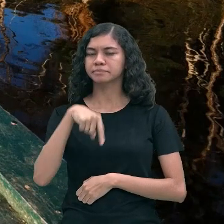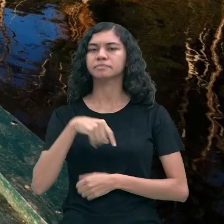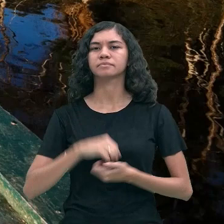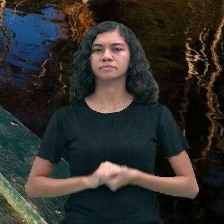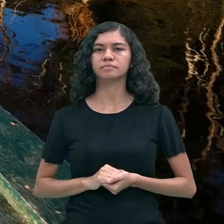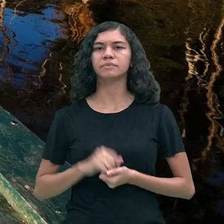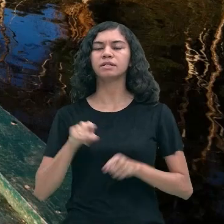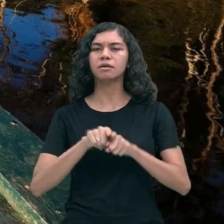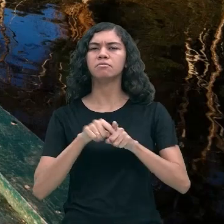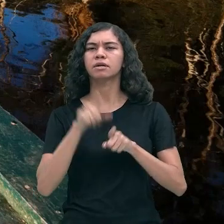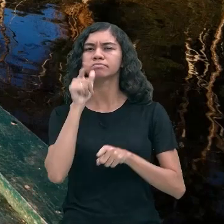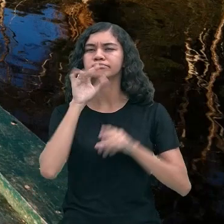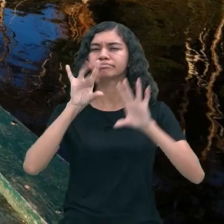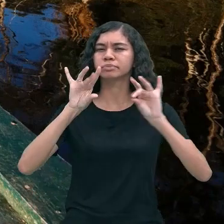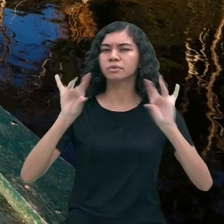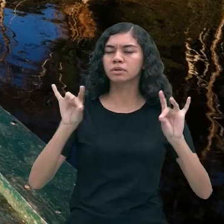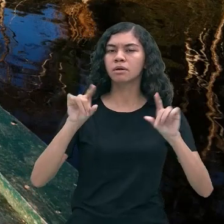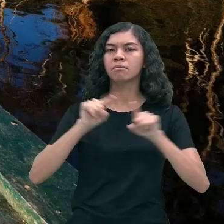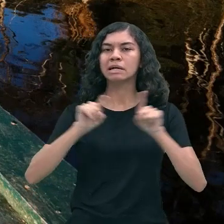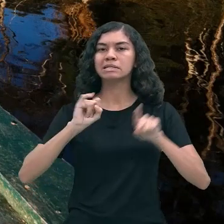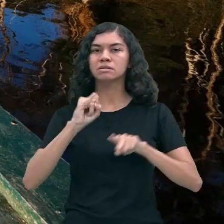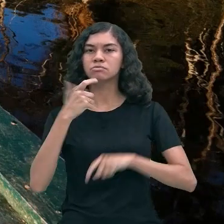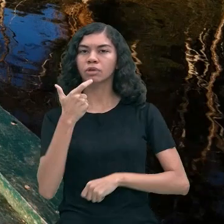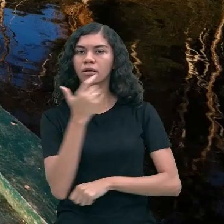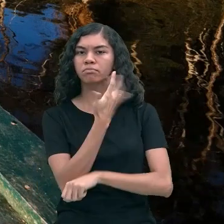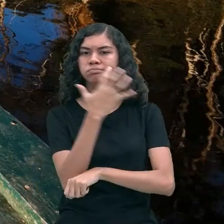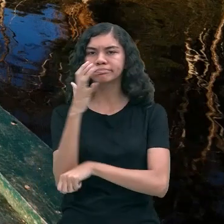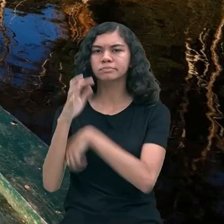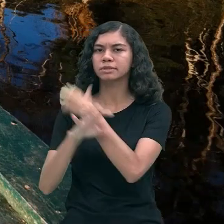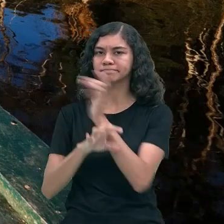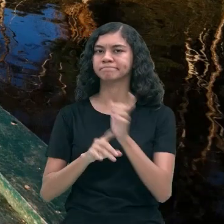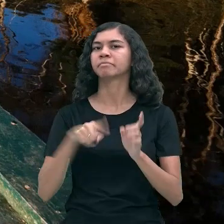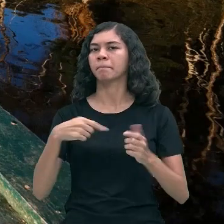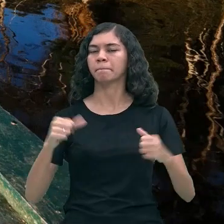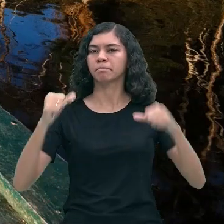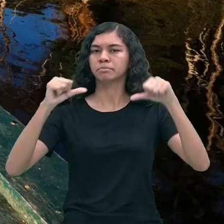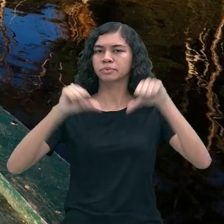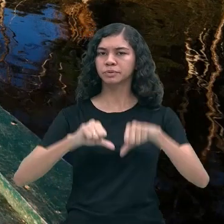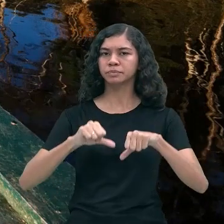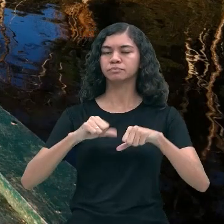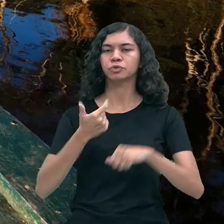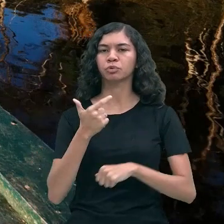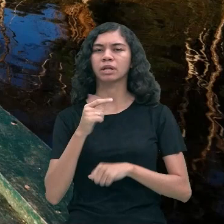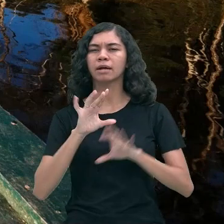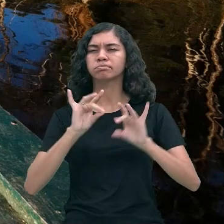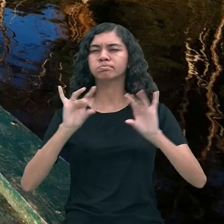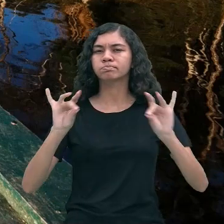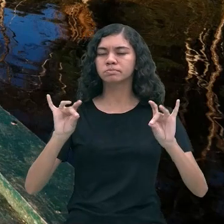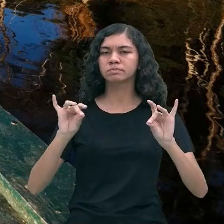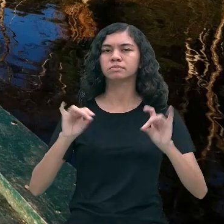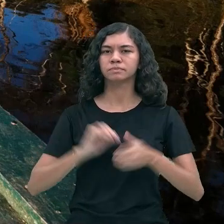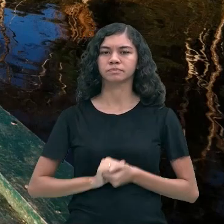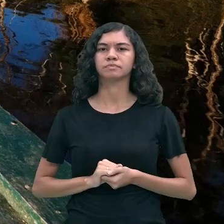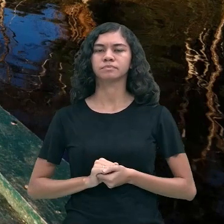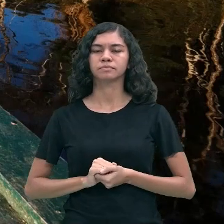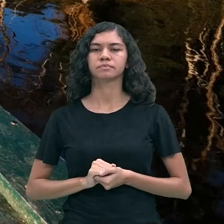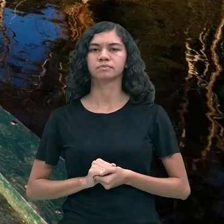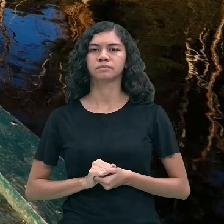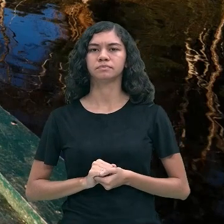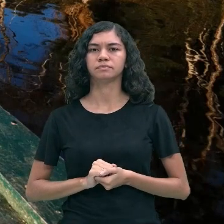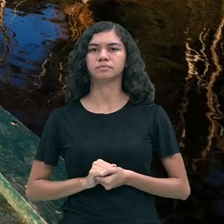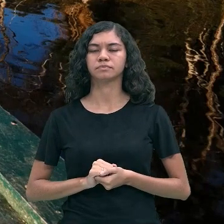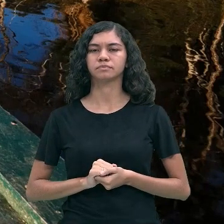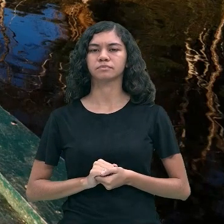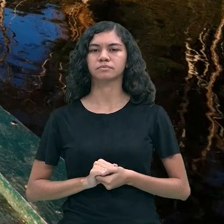fica bastante suado, mas sem ela seria muito pior. A gente não teria essa umidade, seria muito seco onde a gente vive. Então vamos